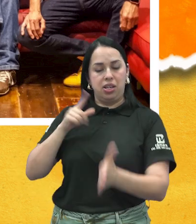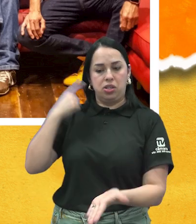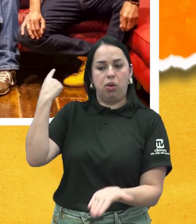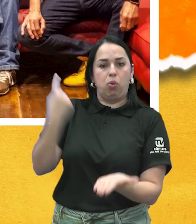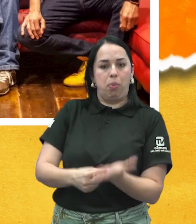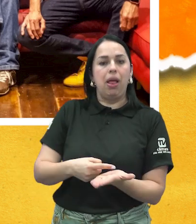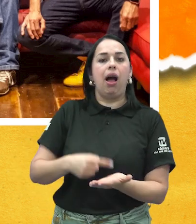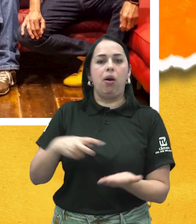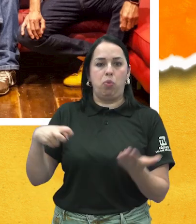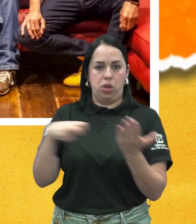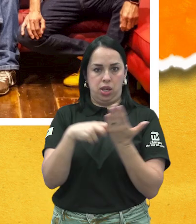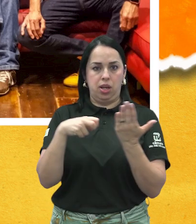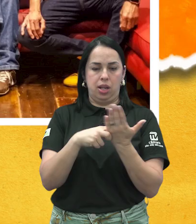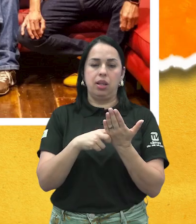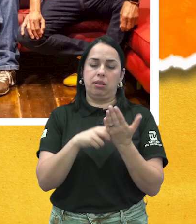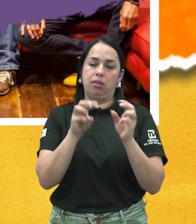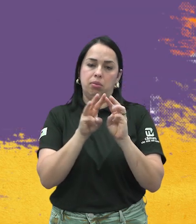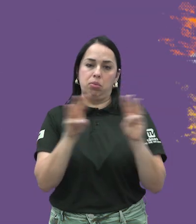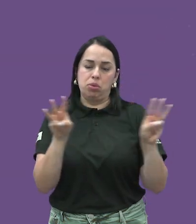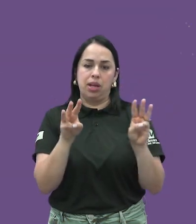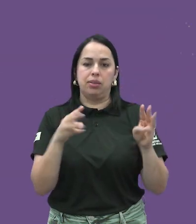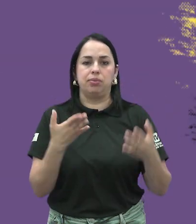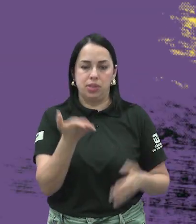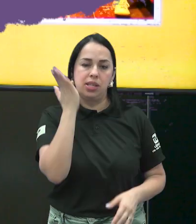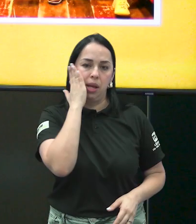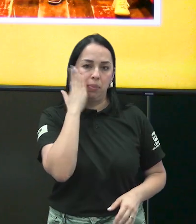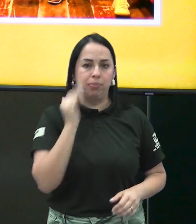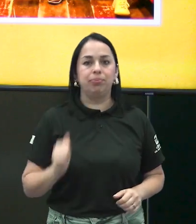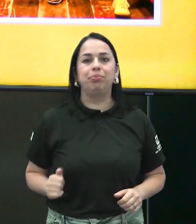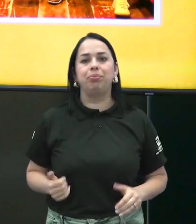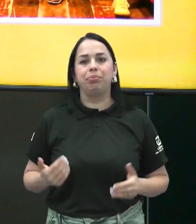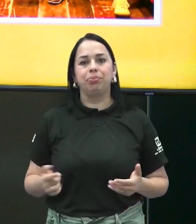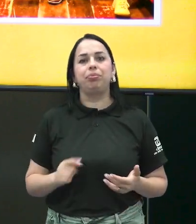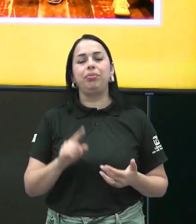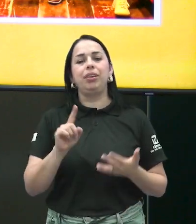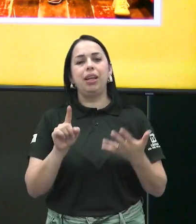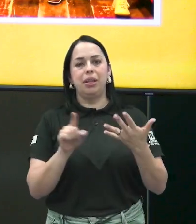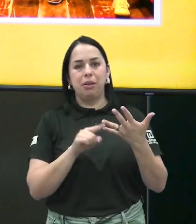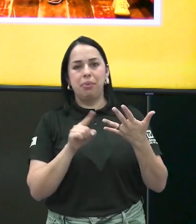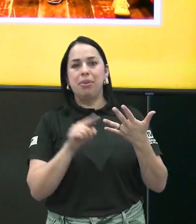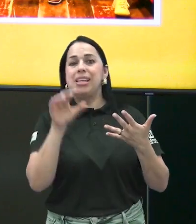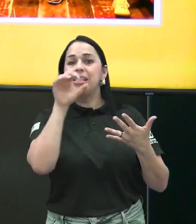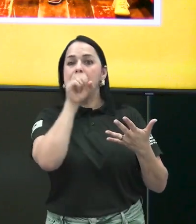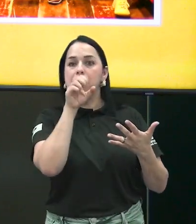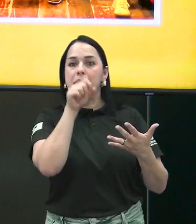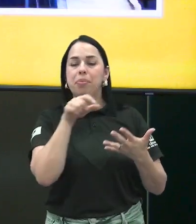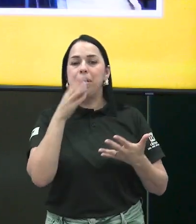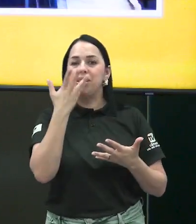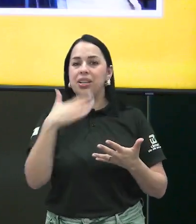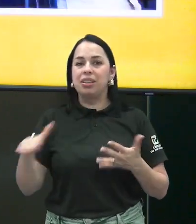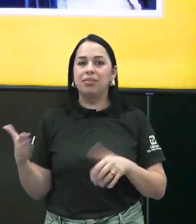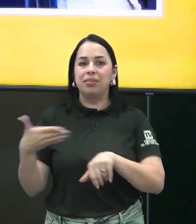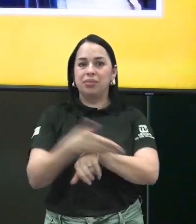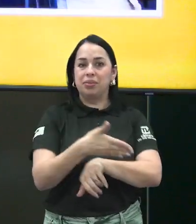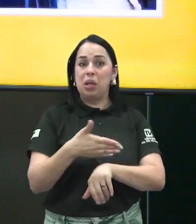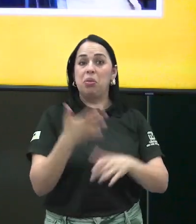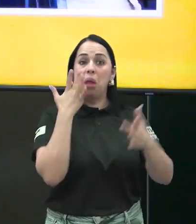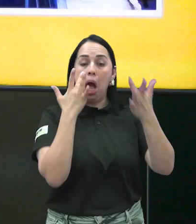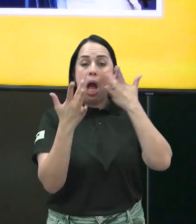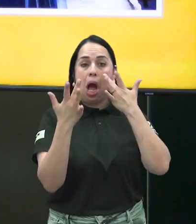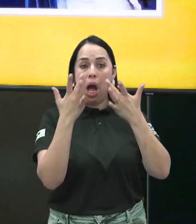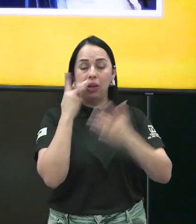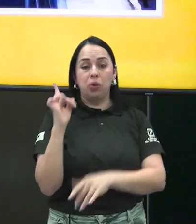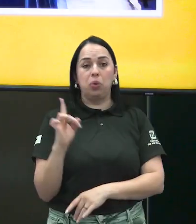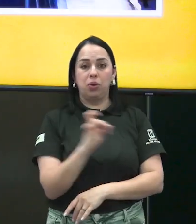só reservar o ingresso antes lá no site do SESI, tem todo aquele protocolo que você já conhece. Também no sábado tem programação para a criançada lá